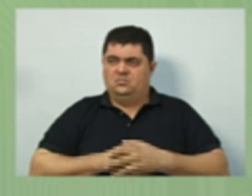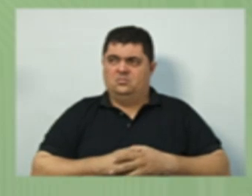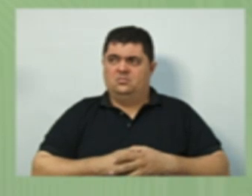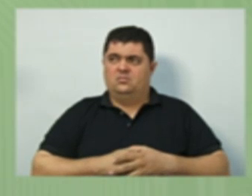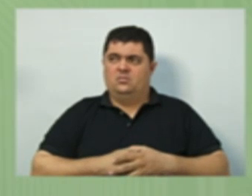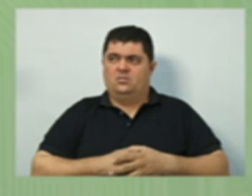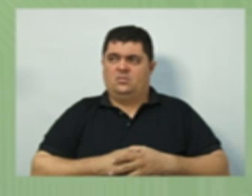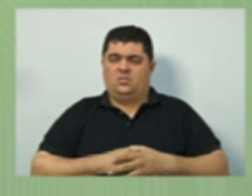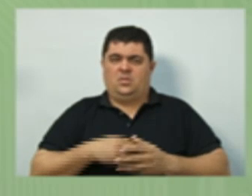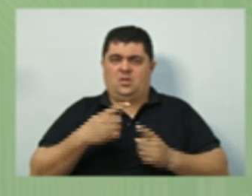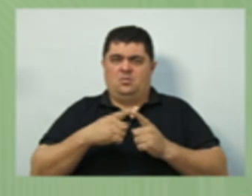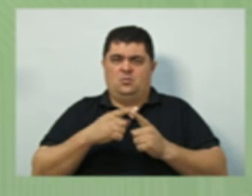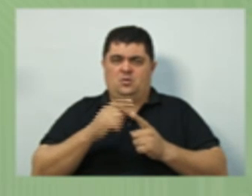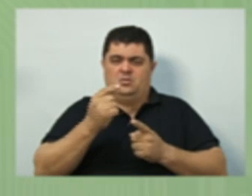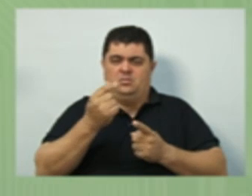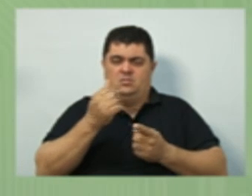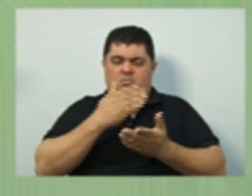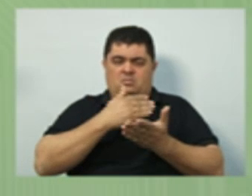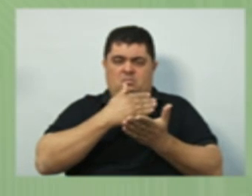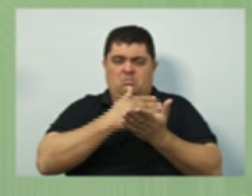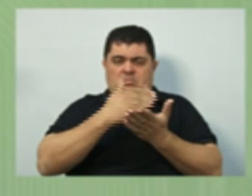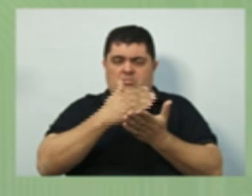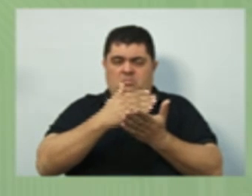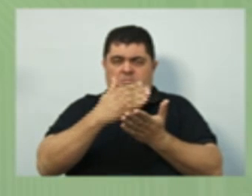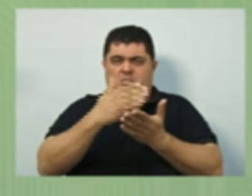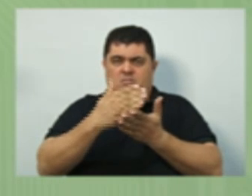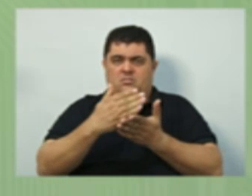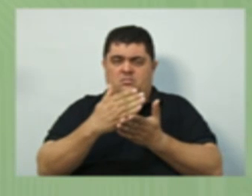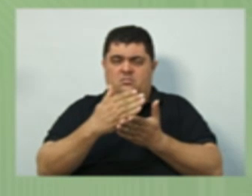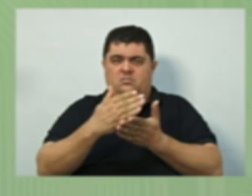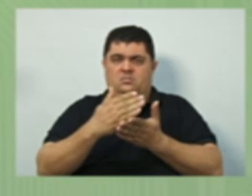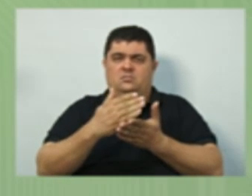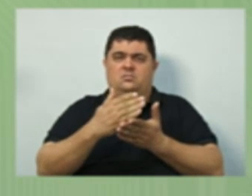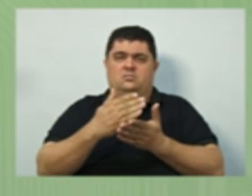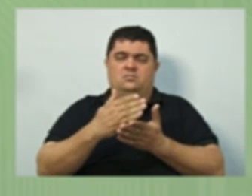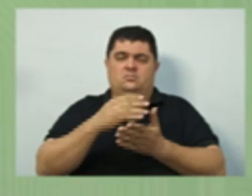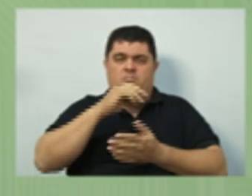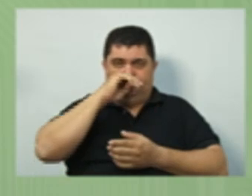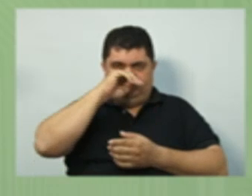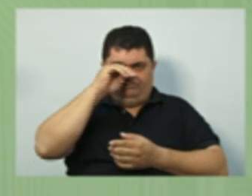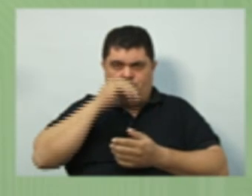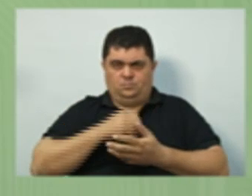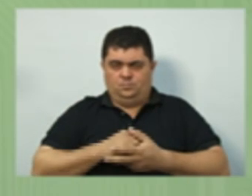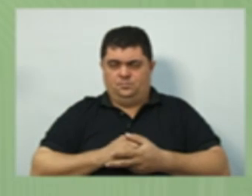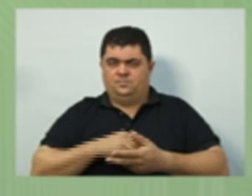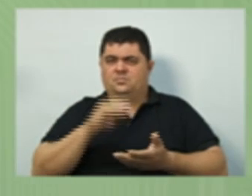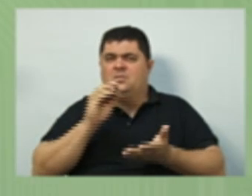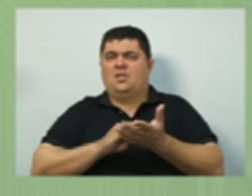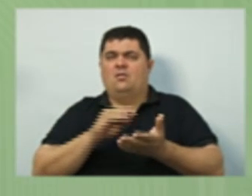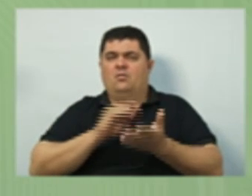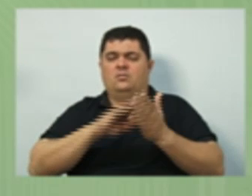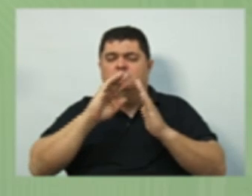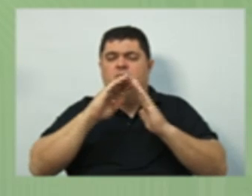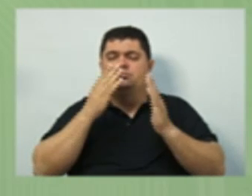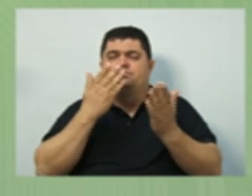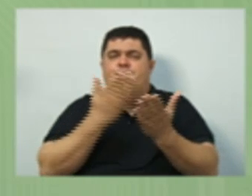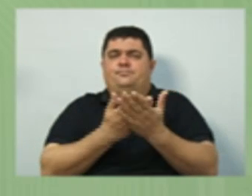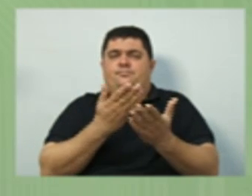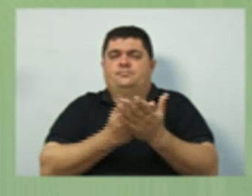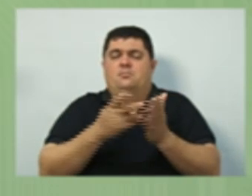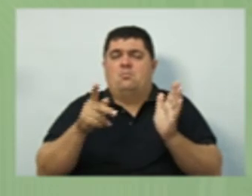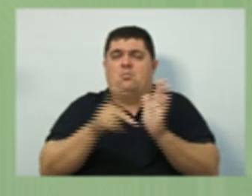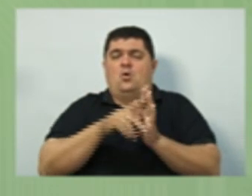os financiamentos feitos ao produtor rural, a ausência de escolas técnicas no